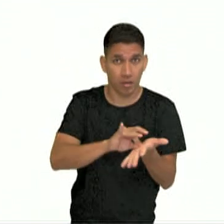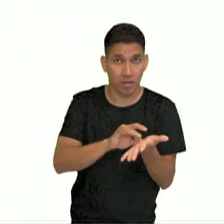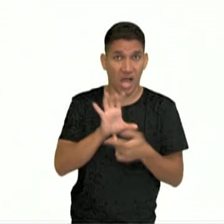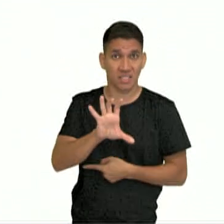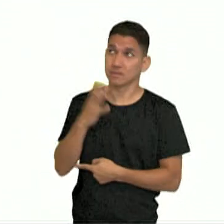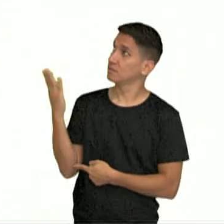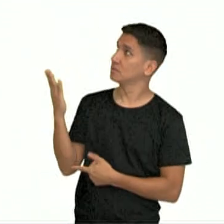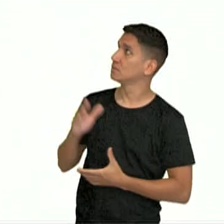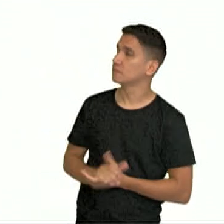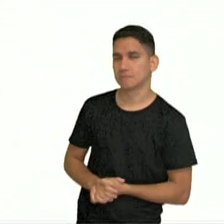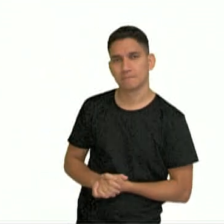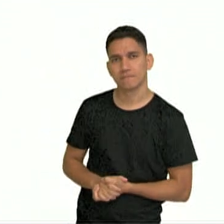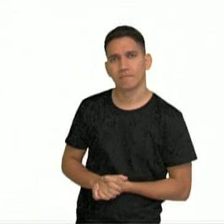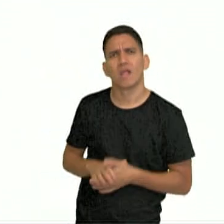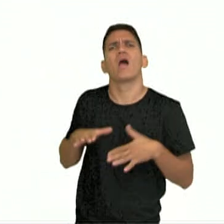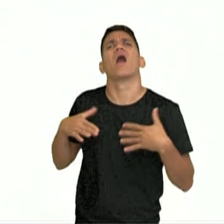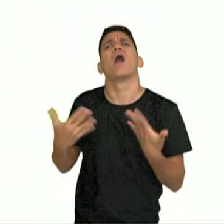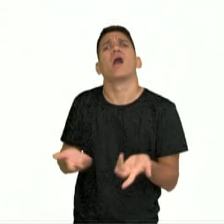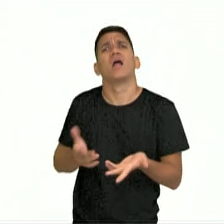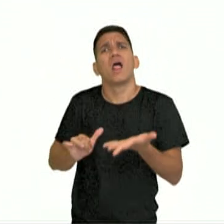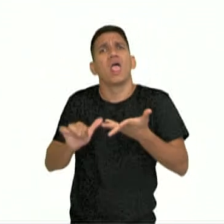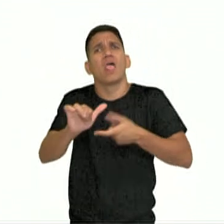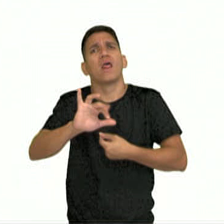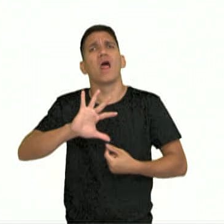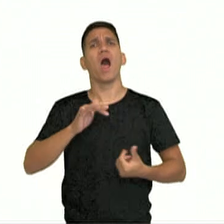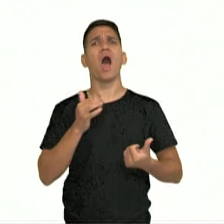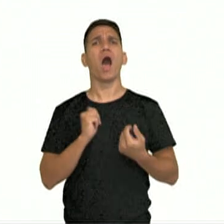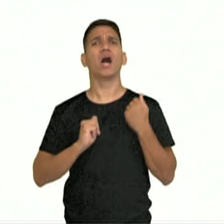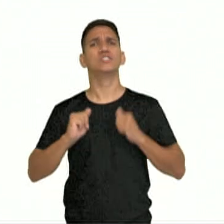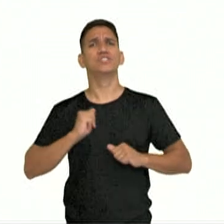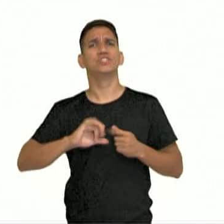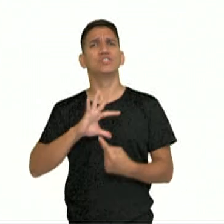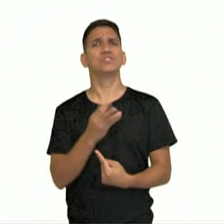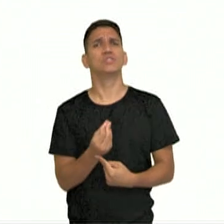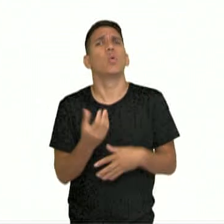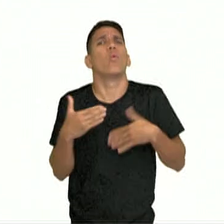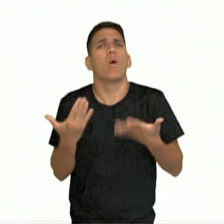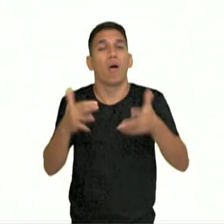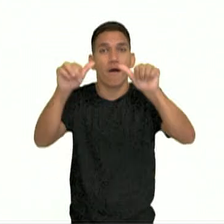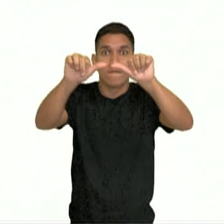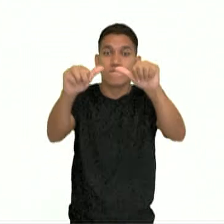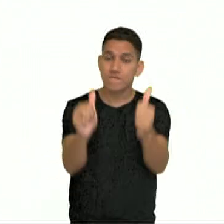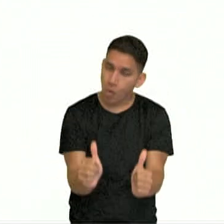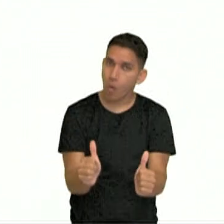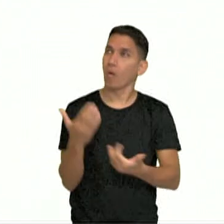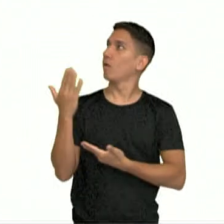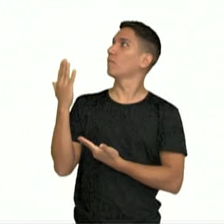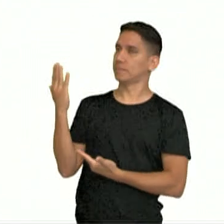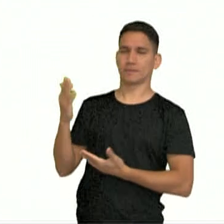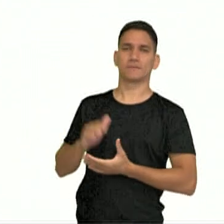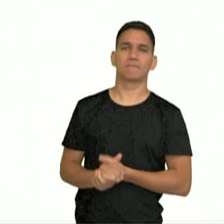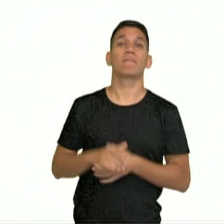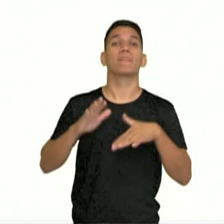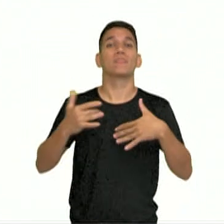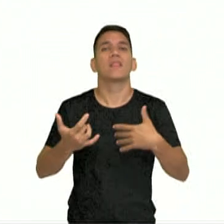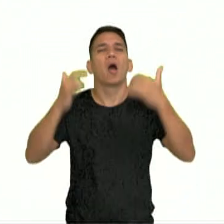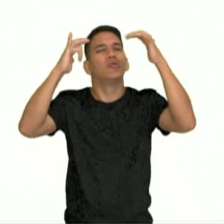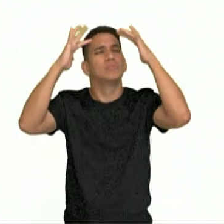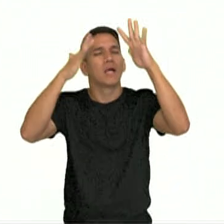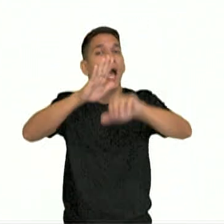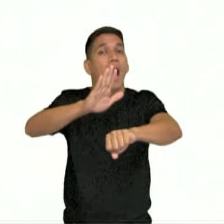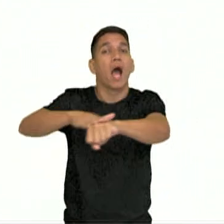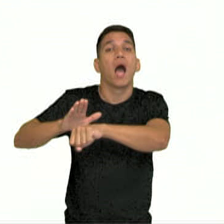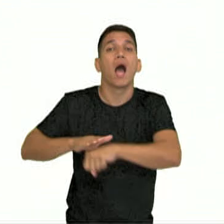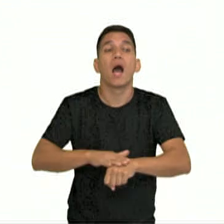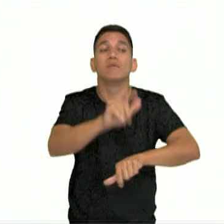dessa maneira? Aonde está o elemento artístico aí, gente? Na figura geométrica, né? Então, pensando que cada um tira suas